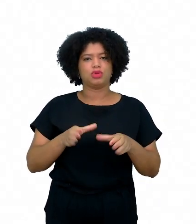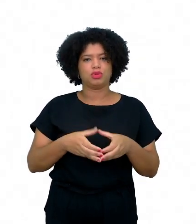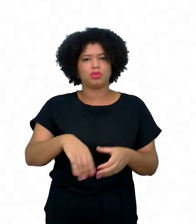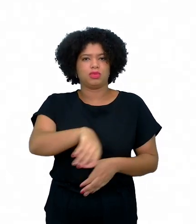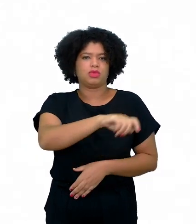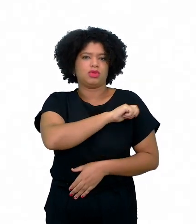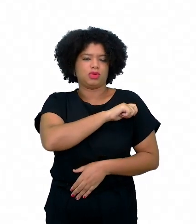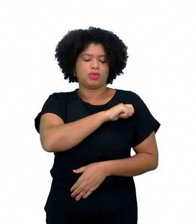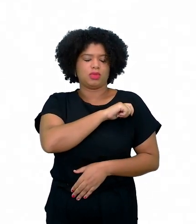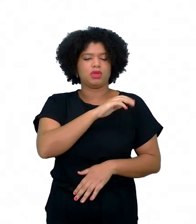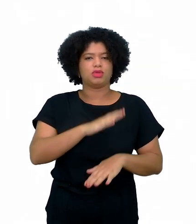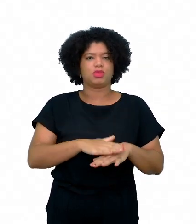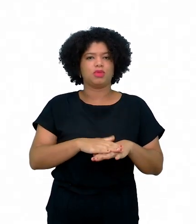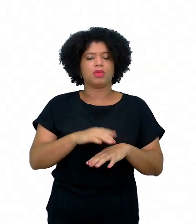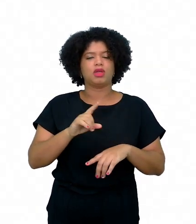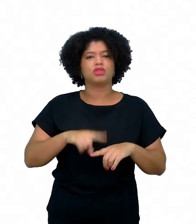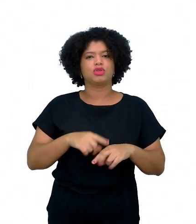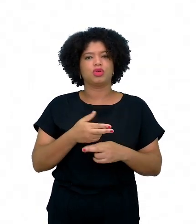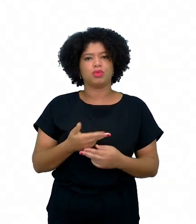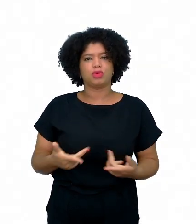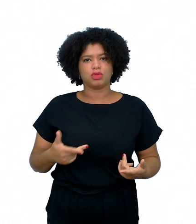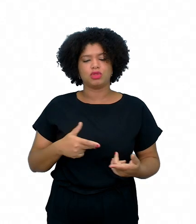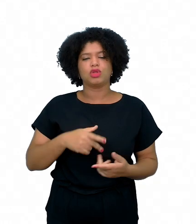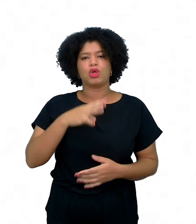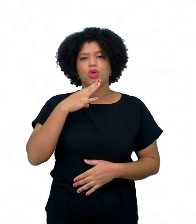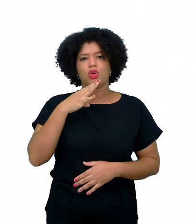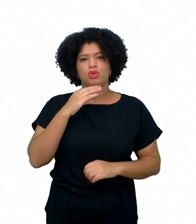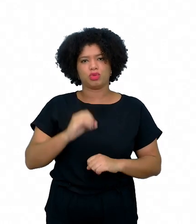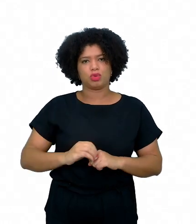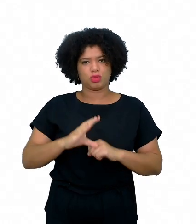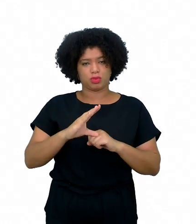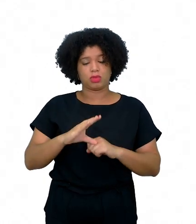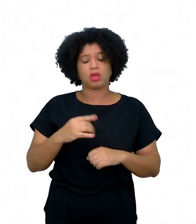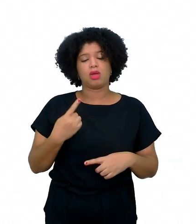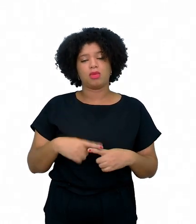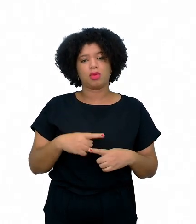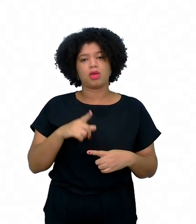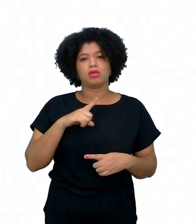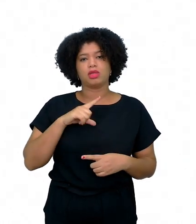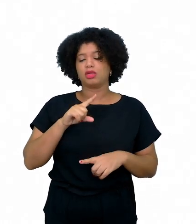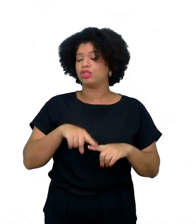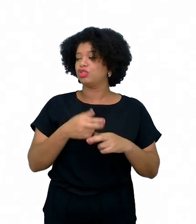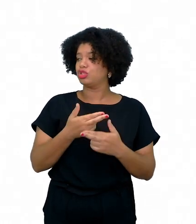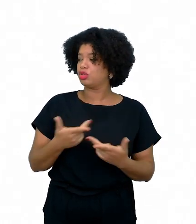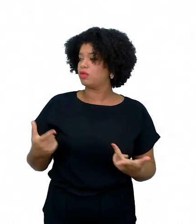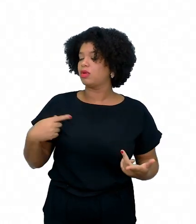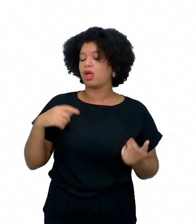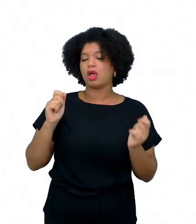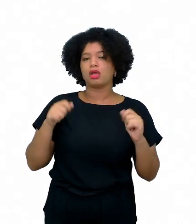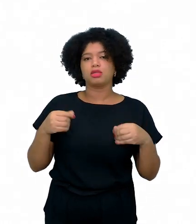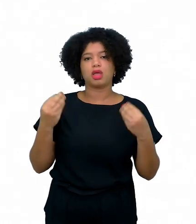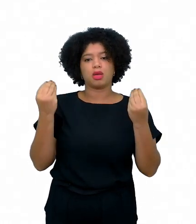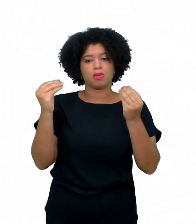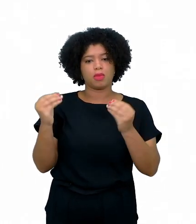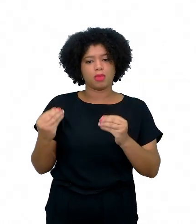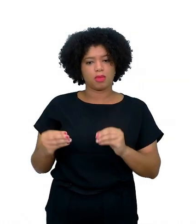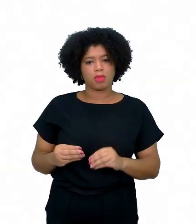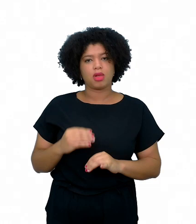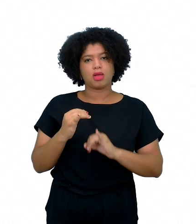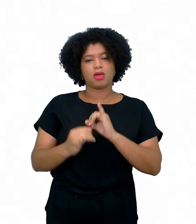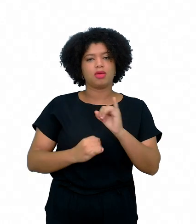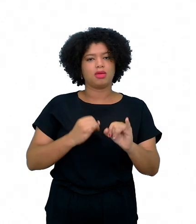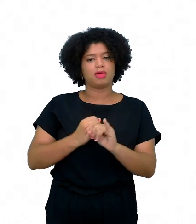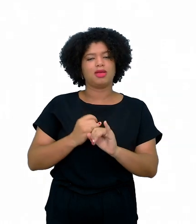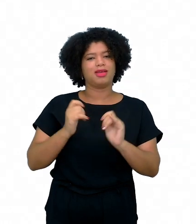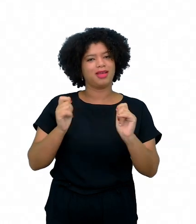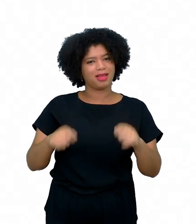estudantes tornam-se produtores de conhecimento, já que seus artefatos podem ser publicados na internet, que